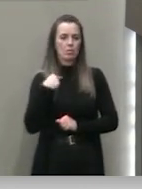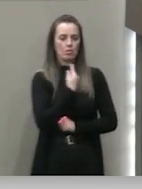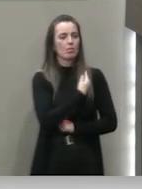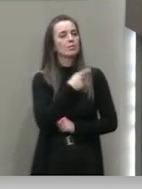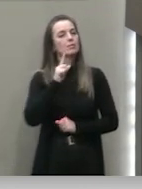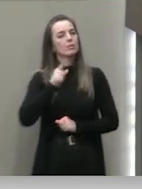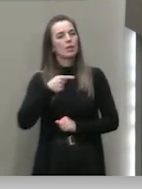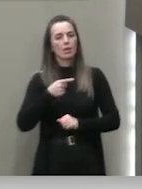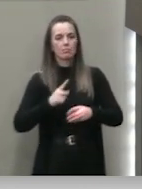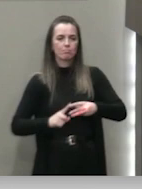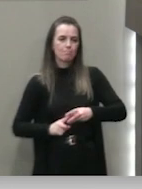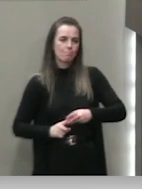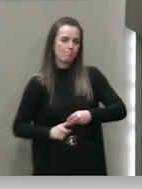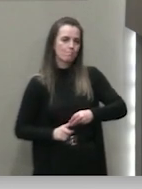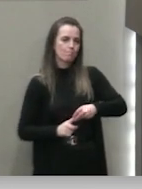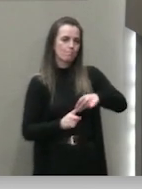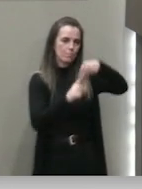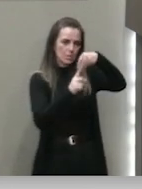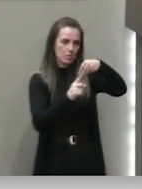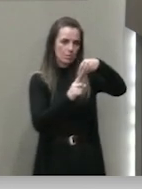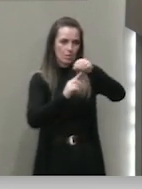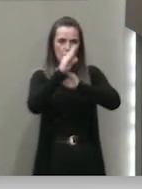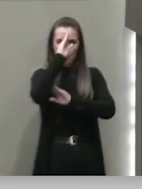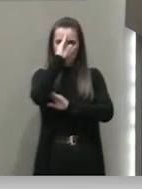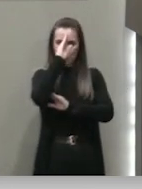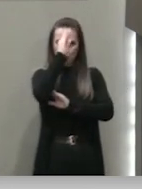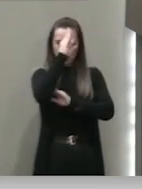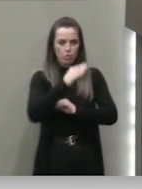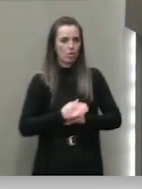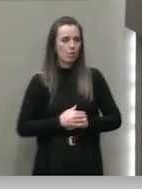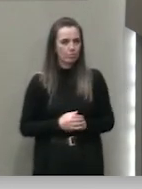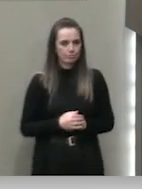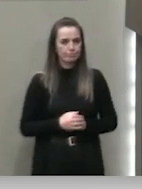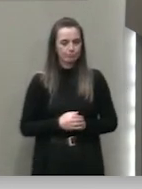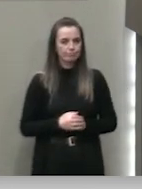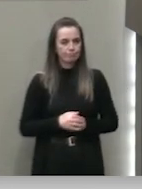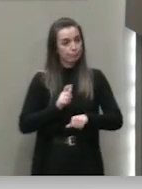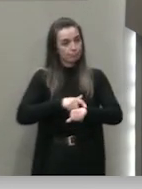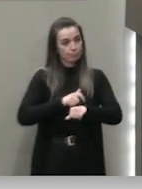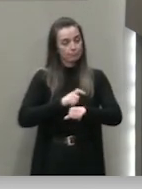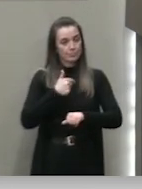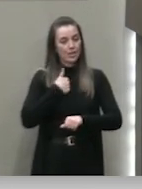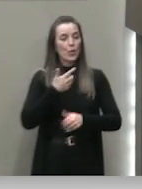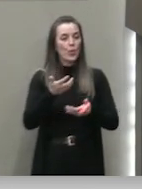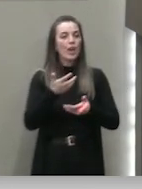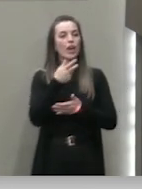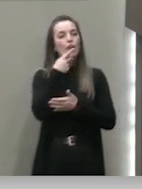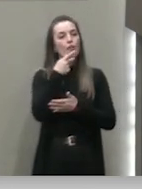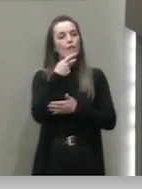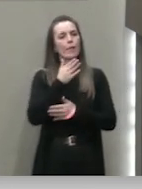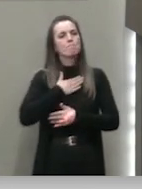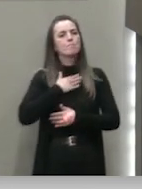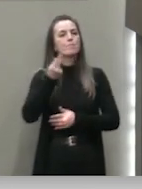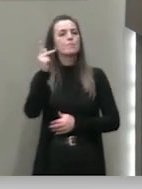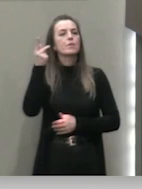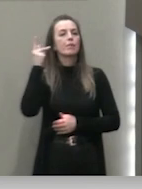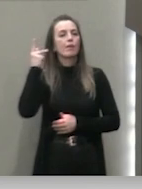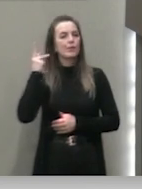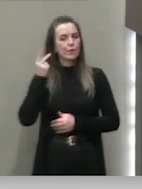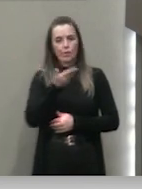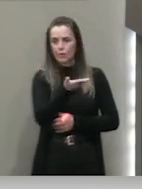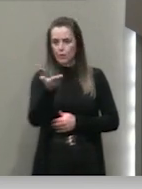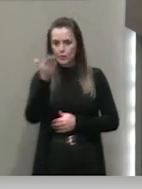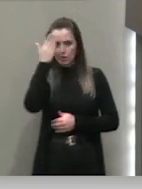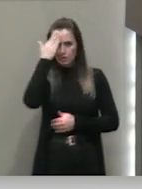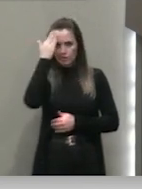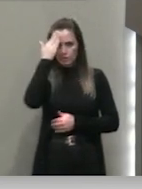das prioridades. E, nesse momento, eu quero me referir um pouco à minha trajetória. Os senhores e senhoras